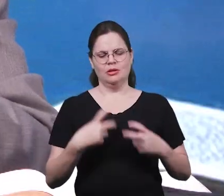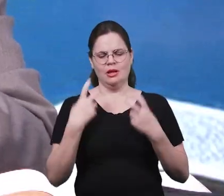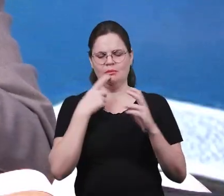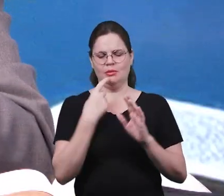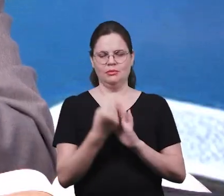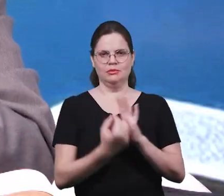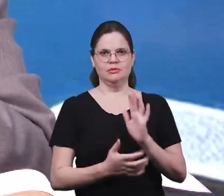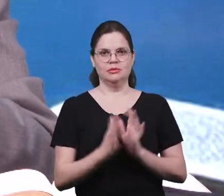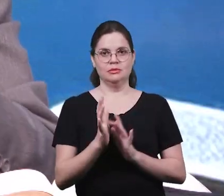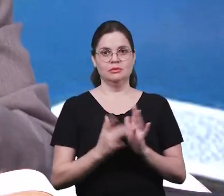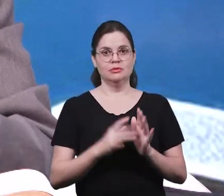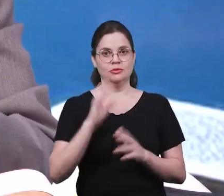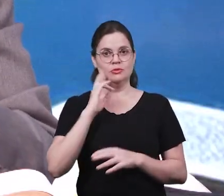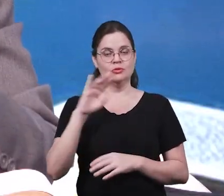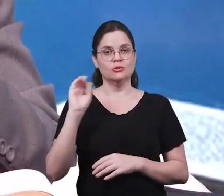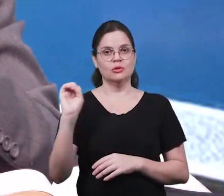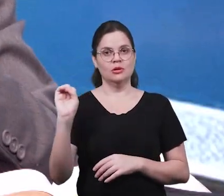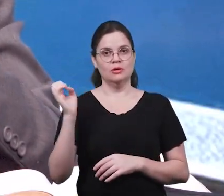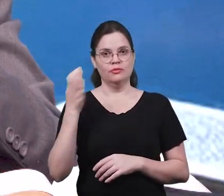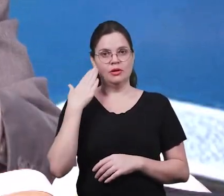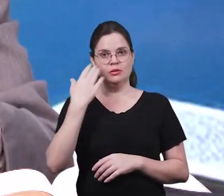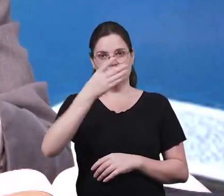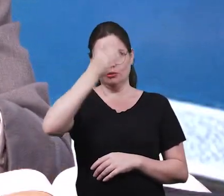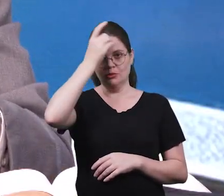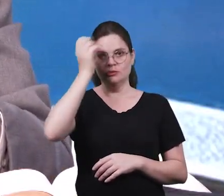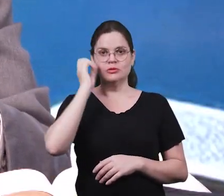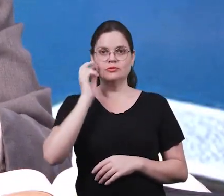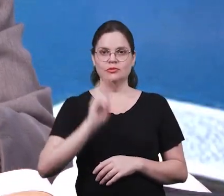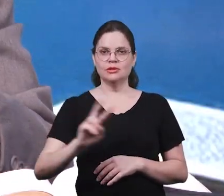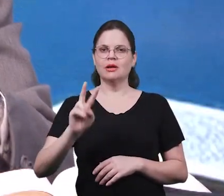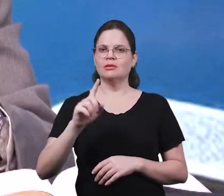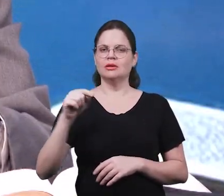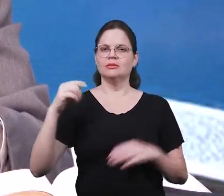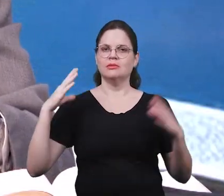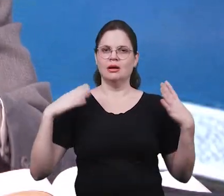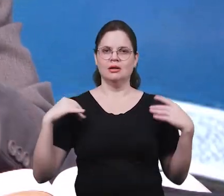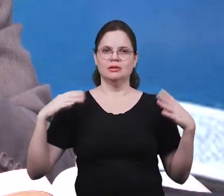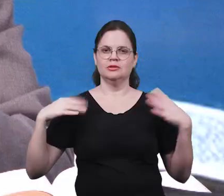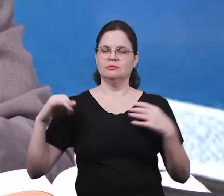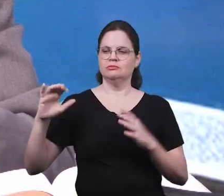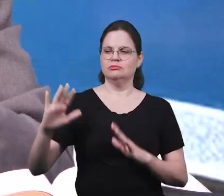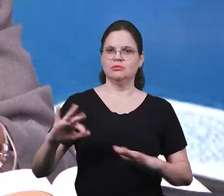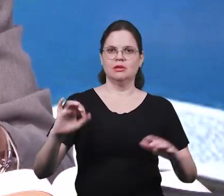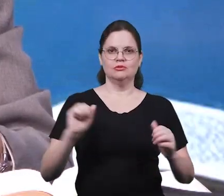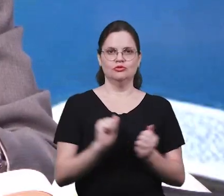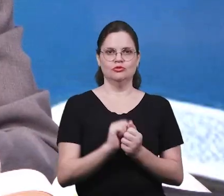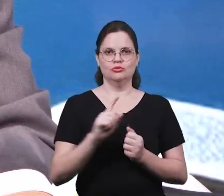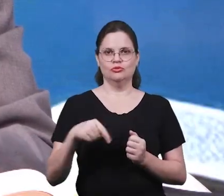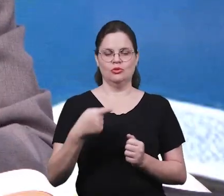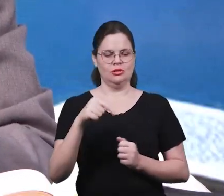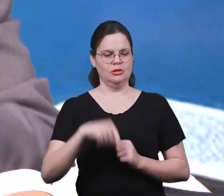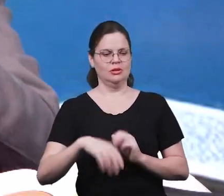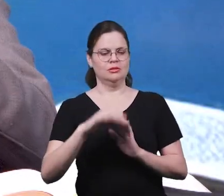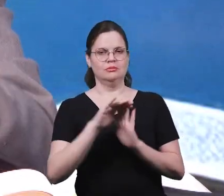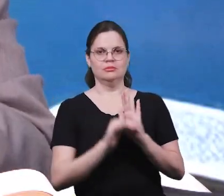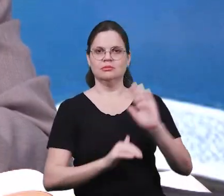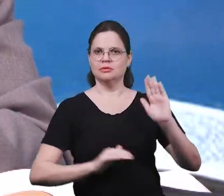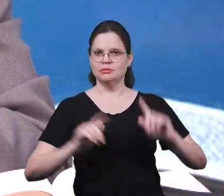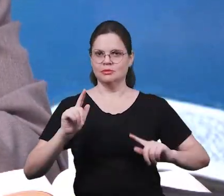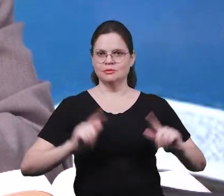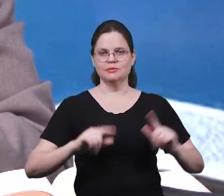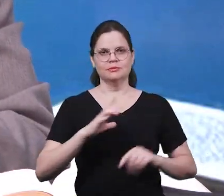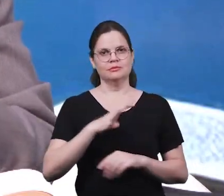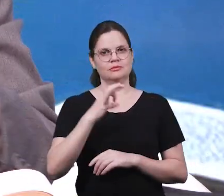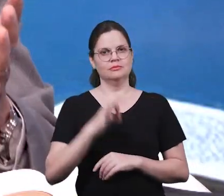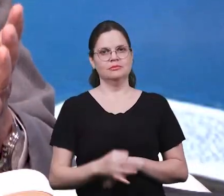até deu uma visão aqui mostrando que Ele está realmente enviando os seus anjos para estarem conosco nessa programação. E estamos certos de que